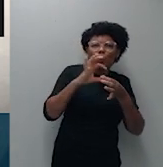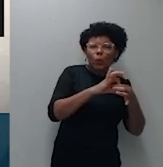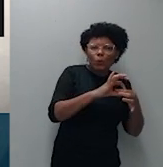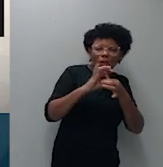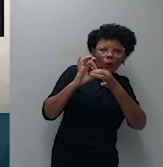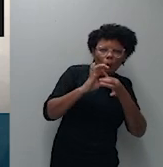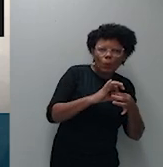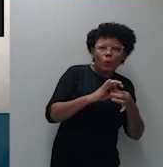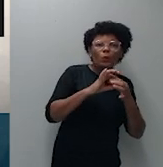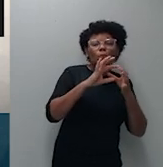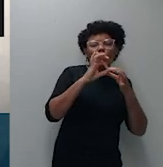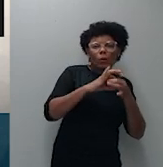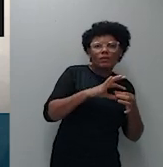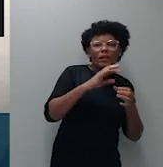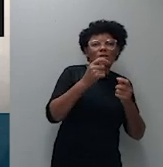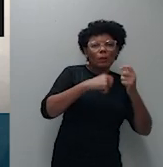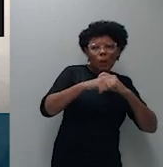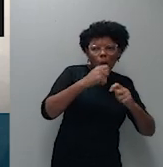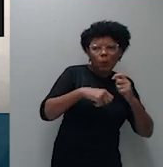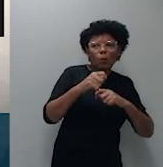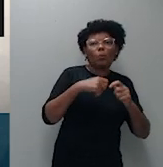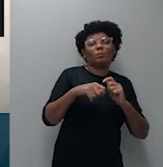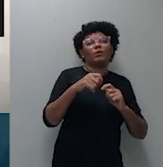beneficiou a parte Vitoriosa